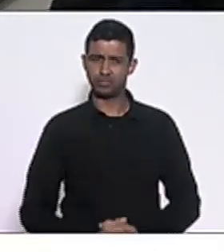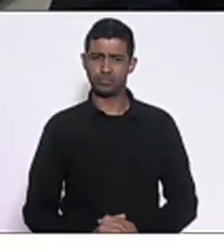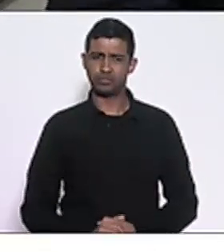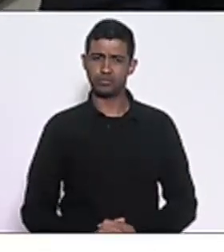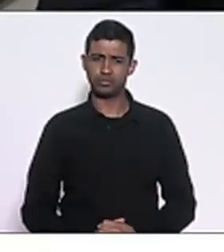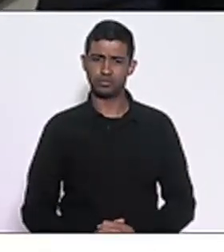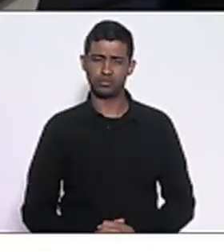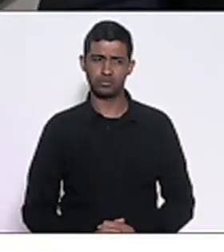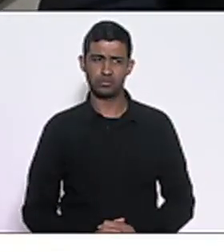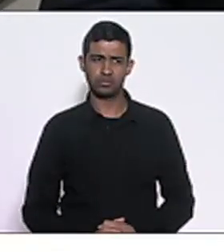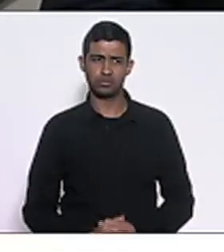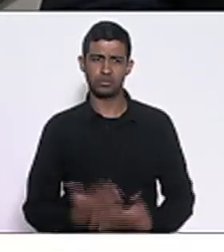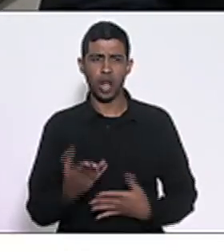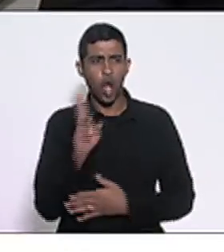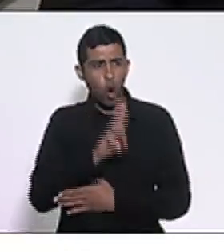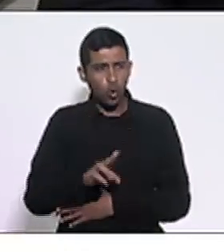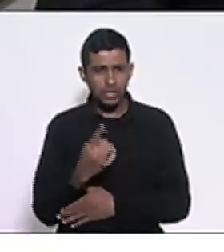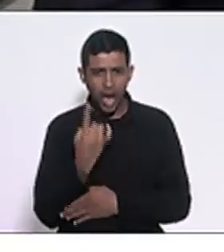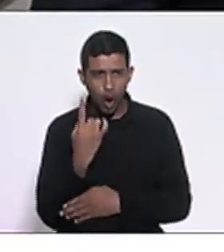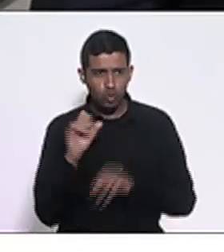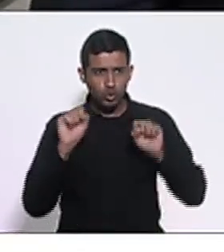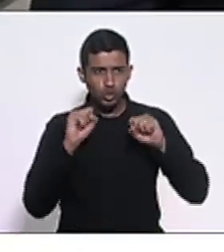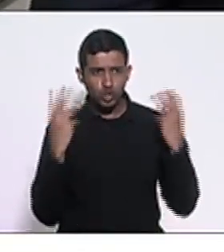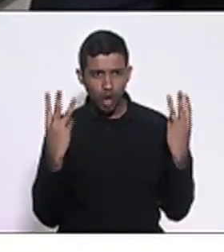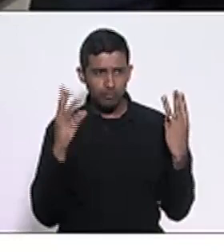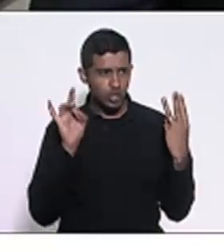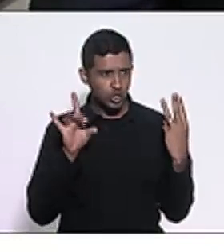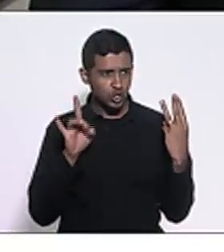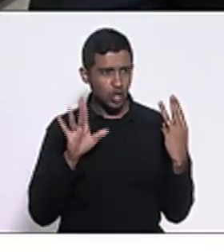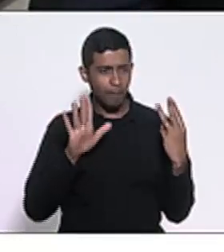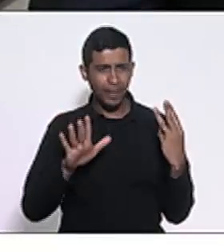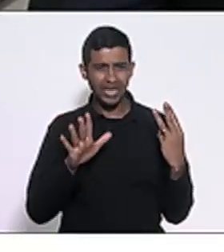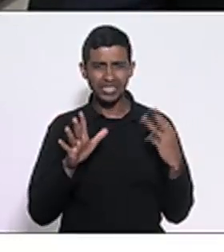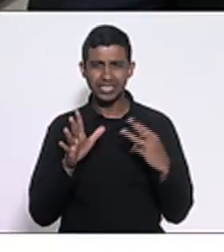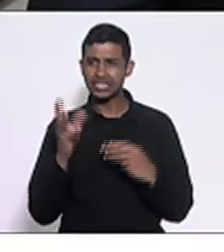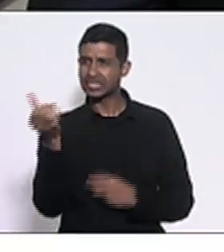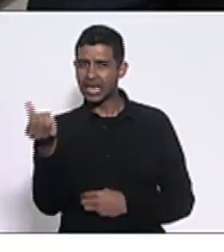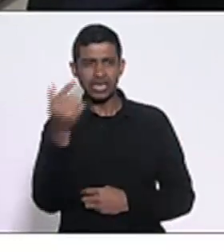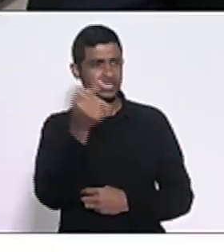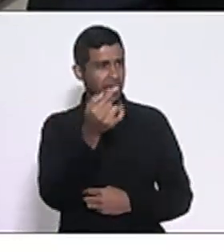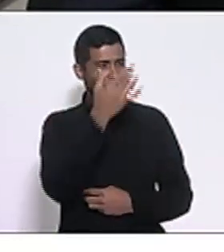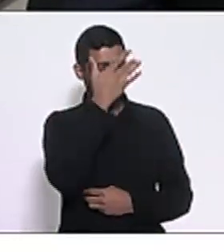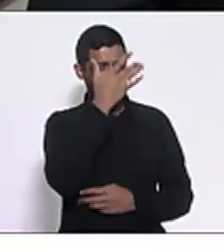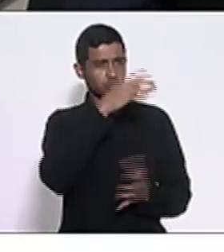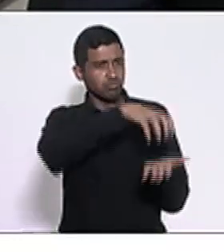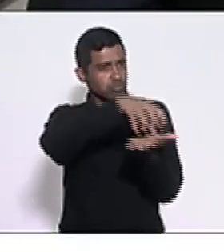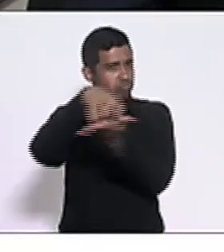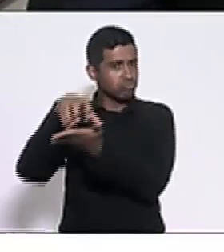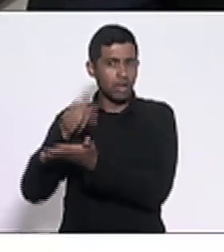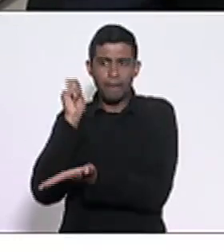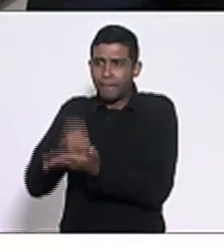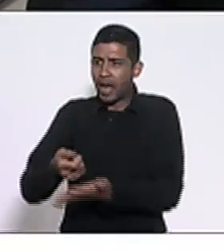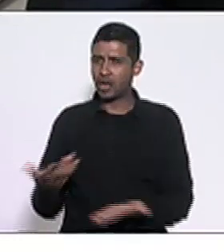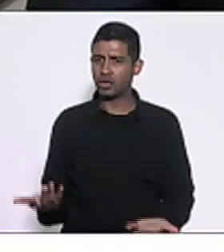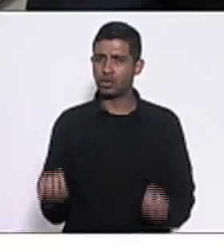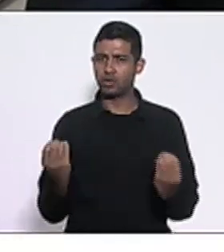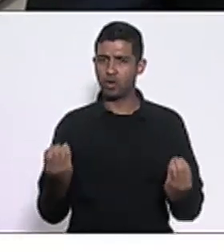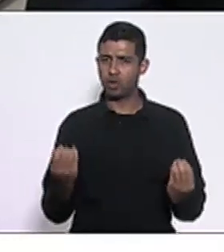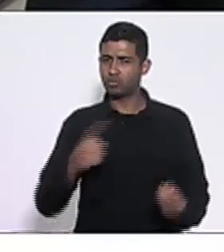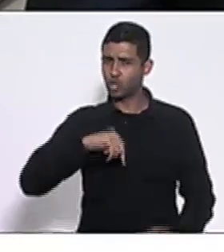você utiliza um software, você paga 5, paga 6, e não é barato. A gente sabe que